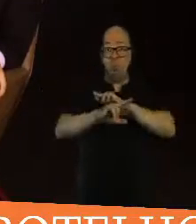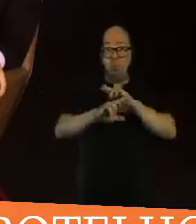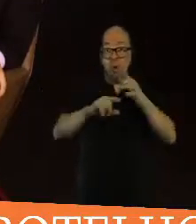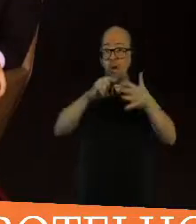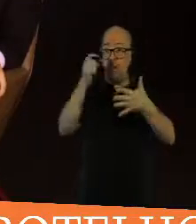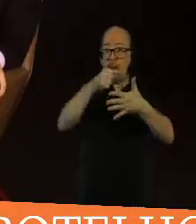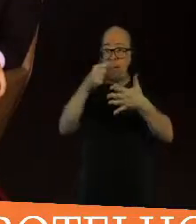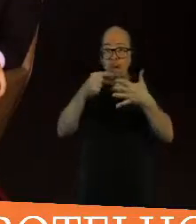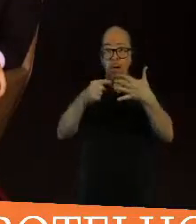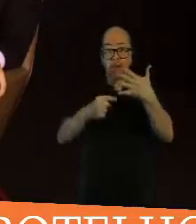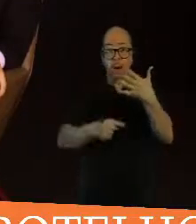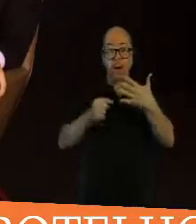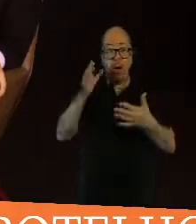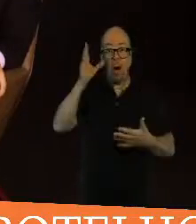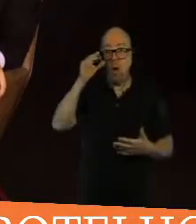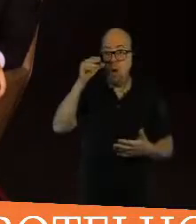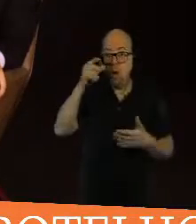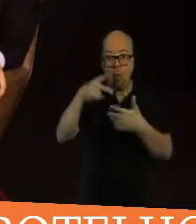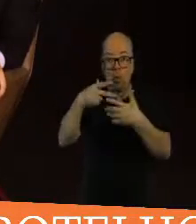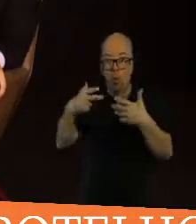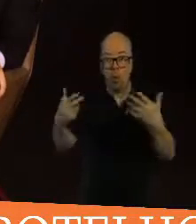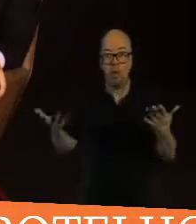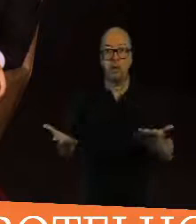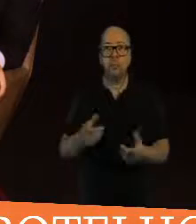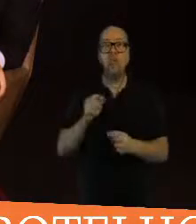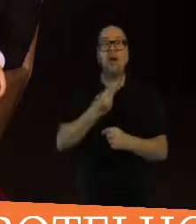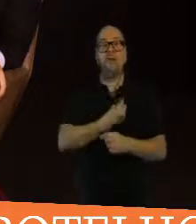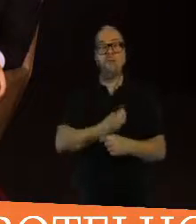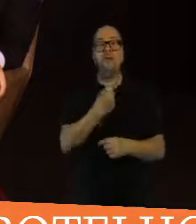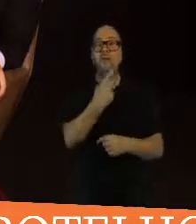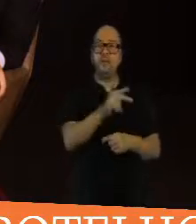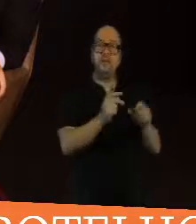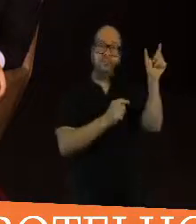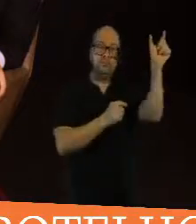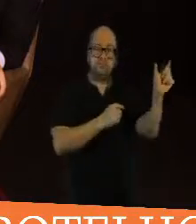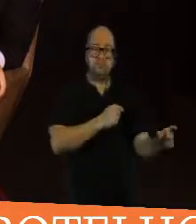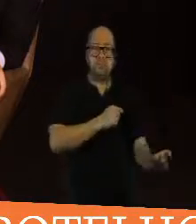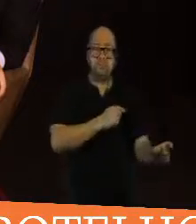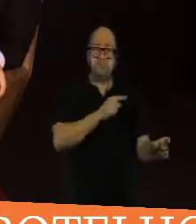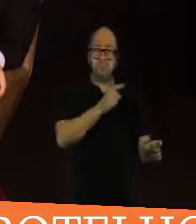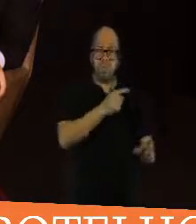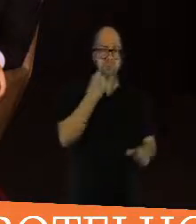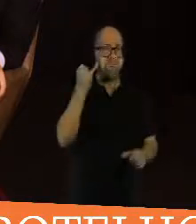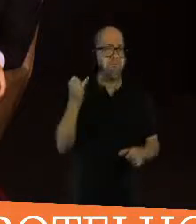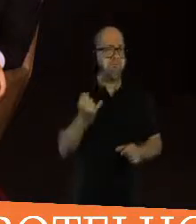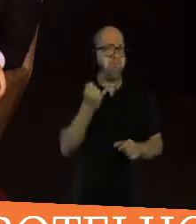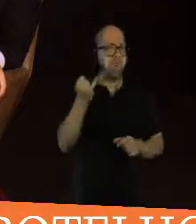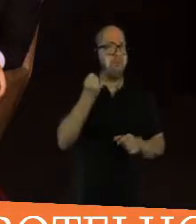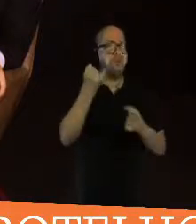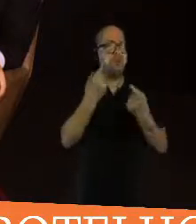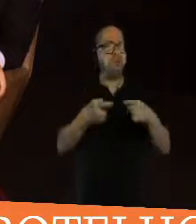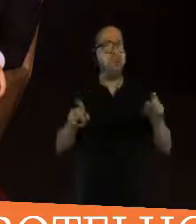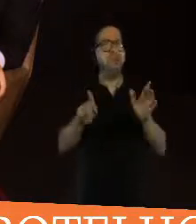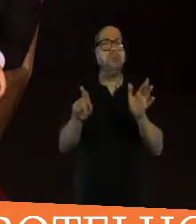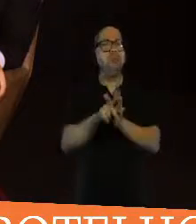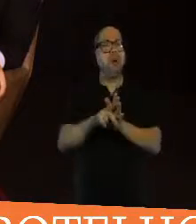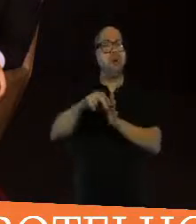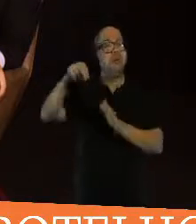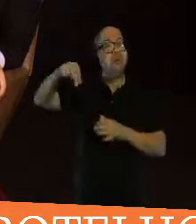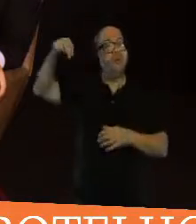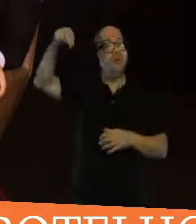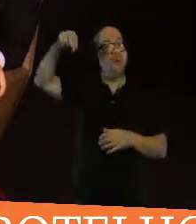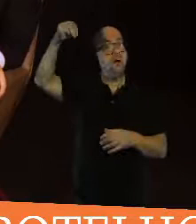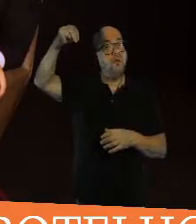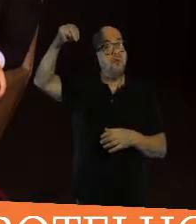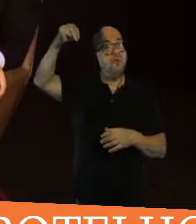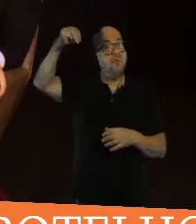teve consciência, assim, ele mesmo, né, enquanto artista, da importância da música dele, da música autêntica do Nordeste, quando ele foi